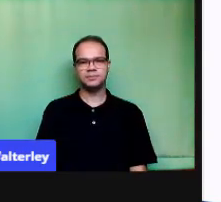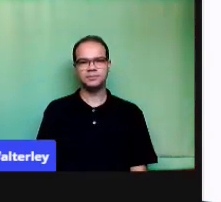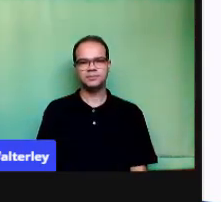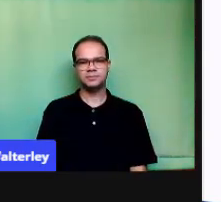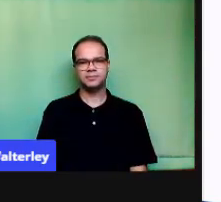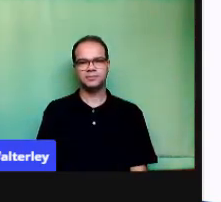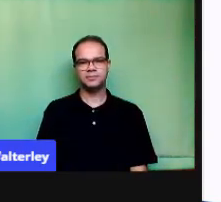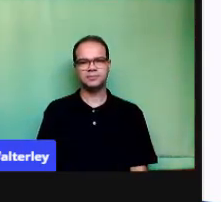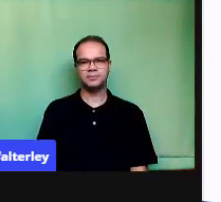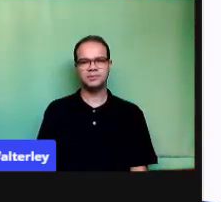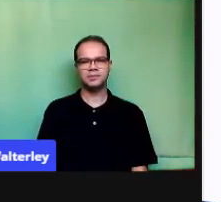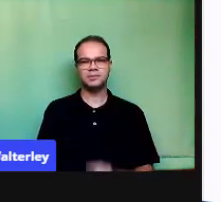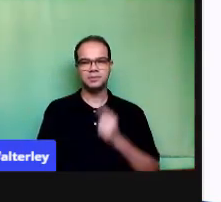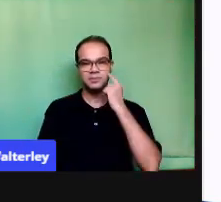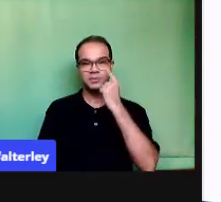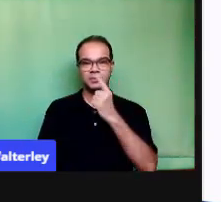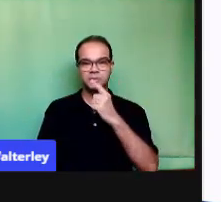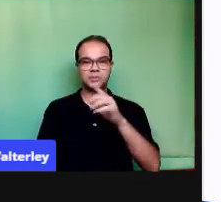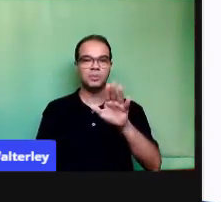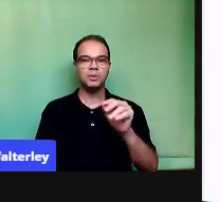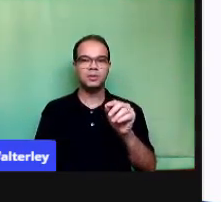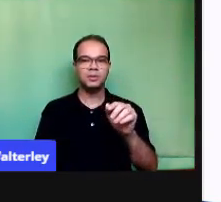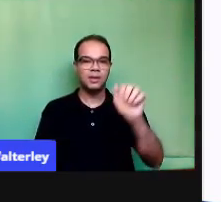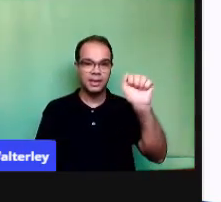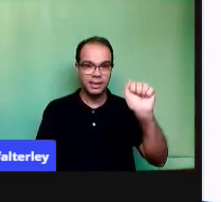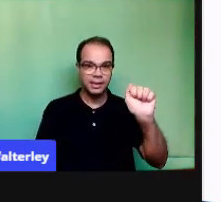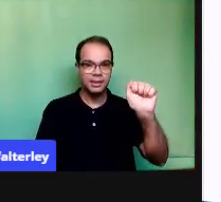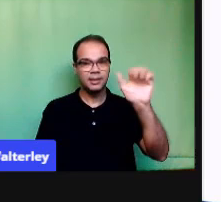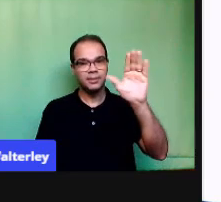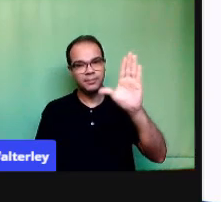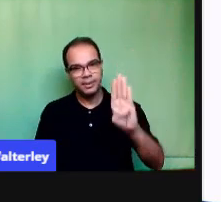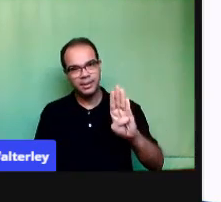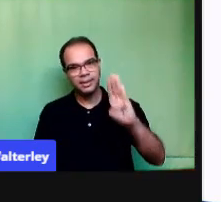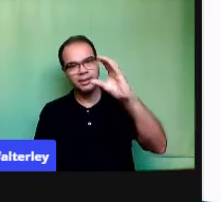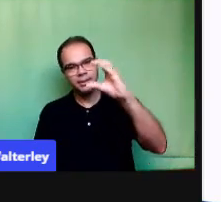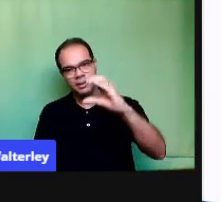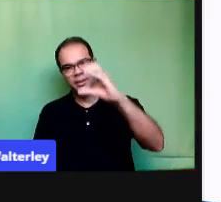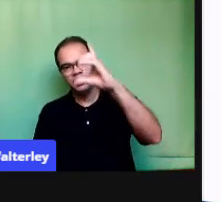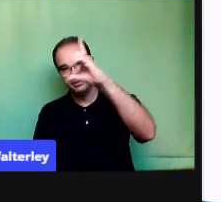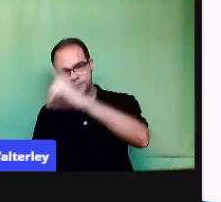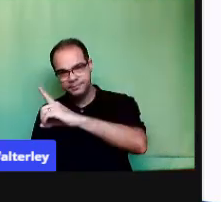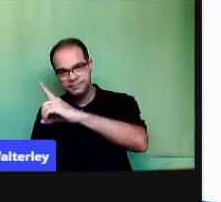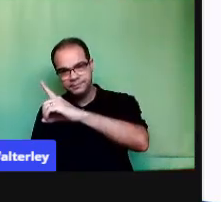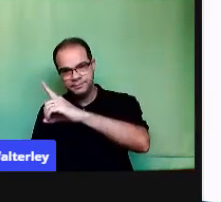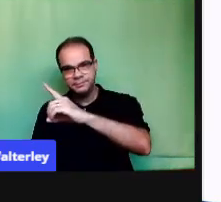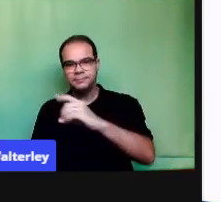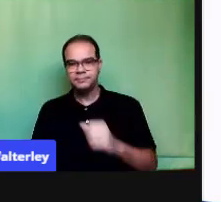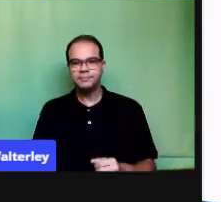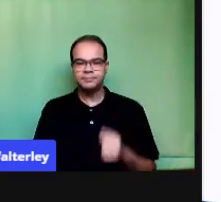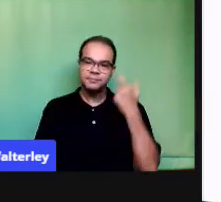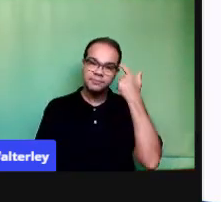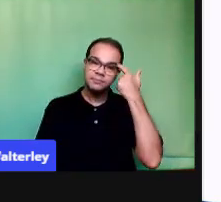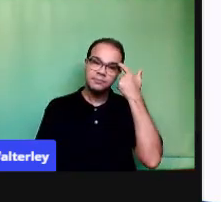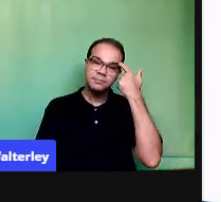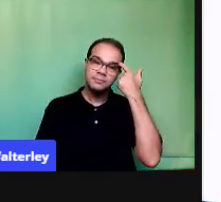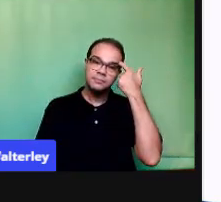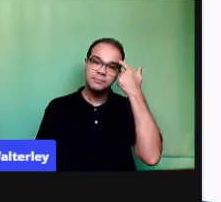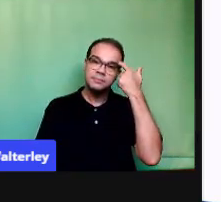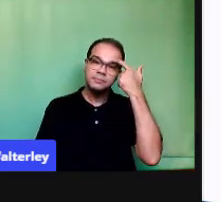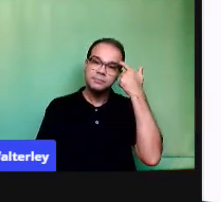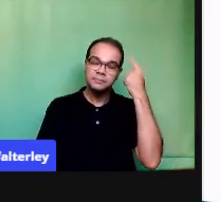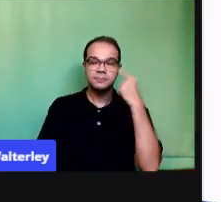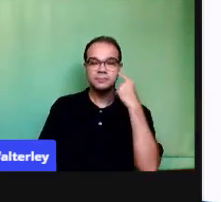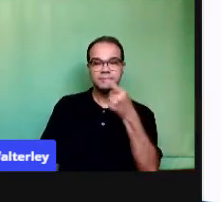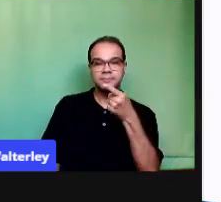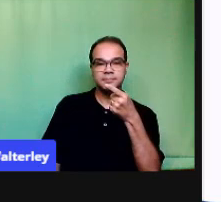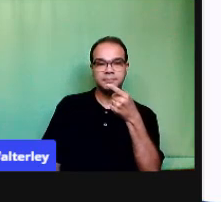o grupo 1, né, que é formado pela pessoa A, B, C e D, o grupo 2, A, B, C e D, e o 3 também, A, B, C e D. A partir daí, o que nós